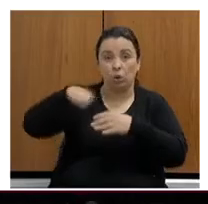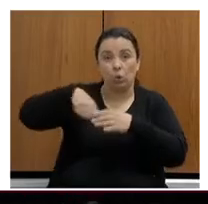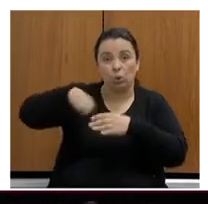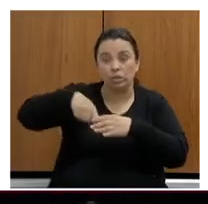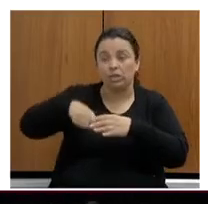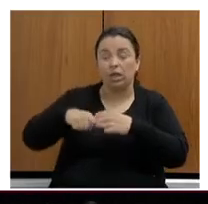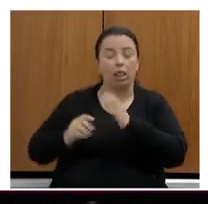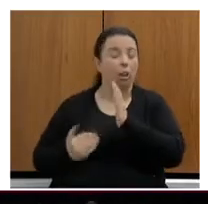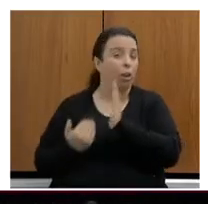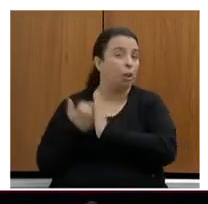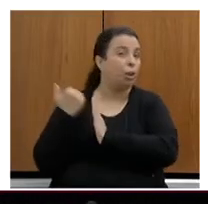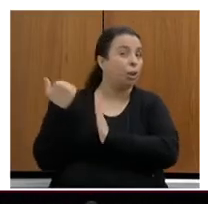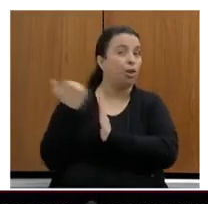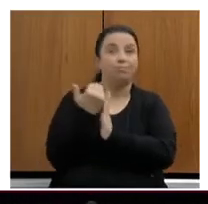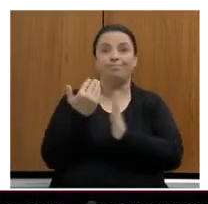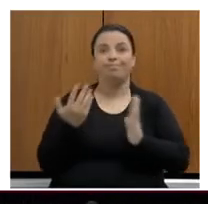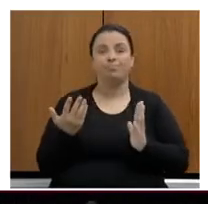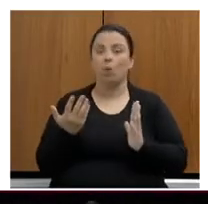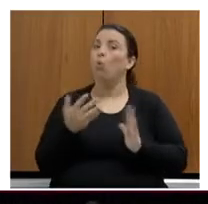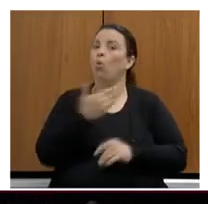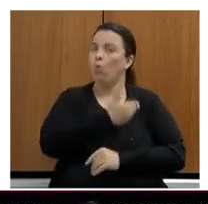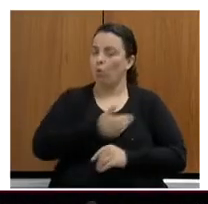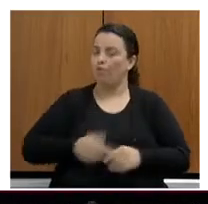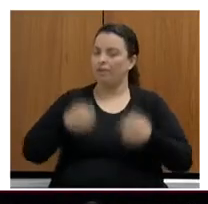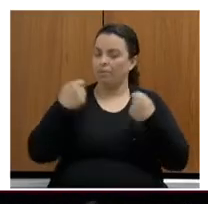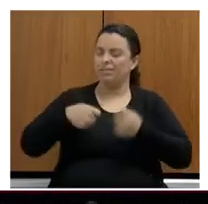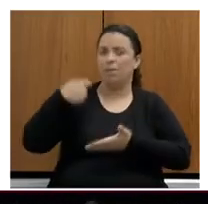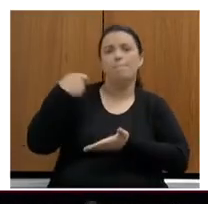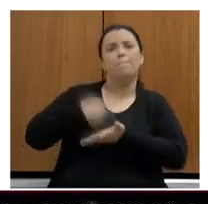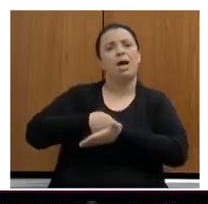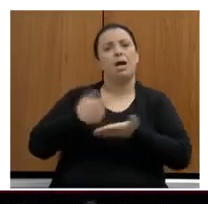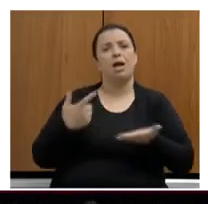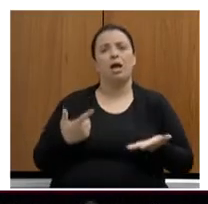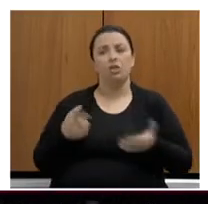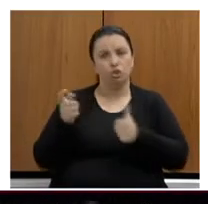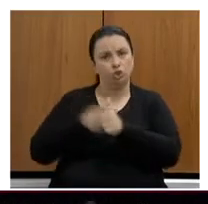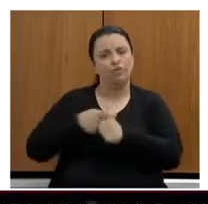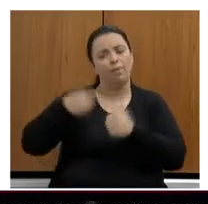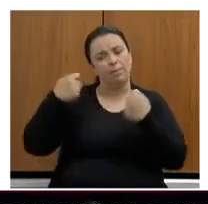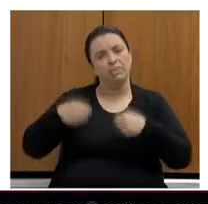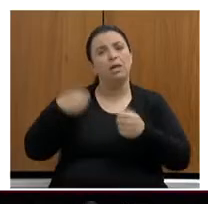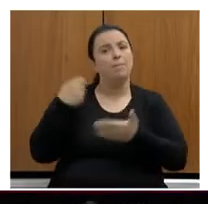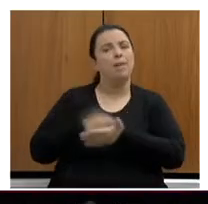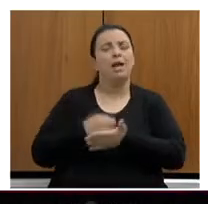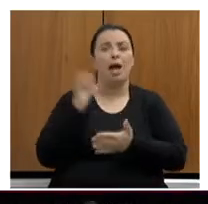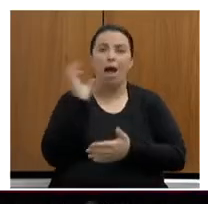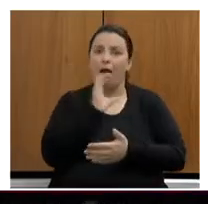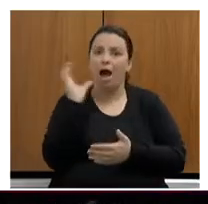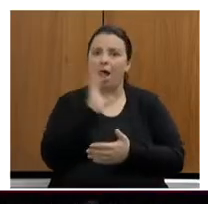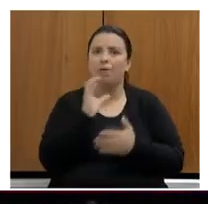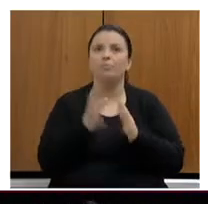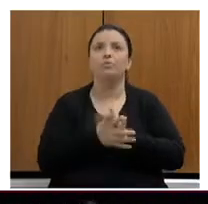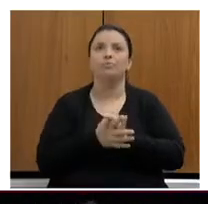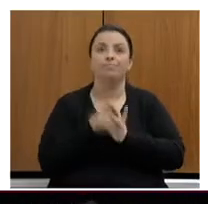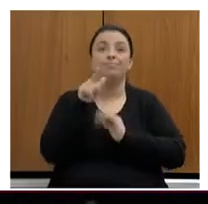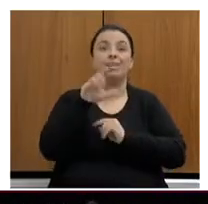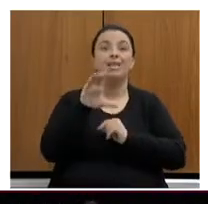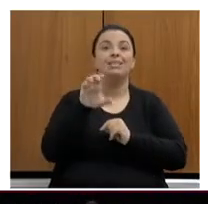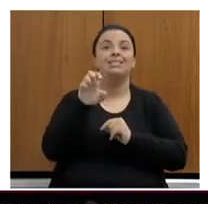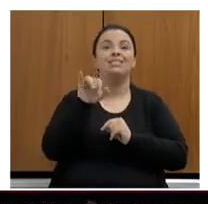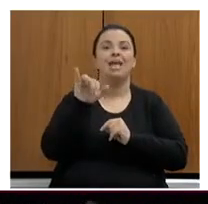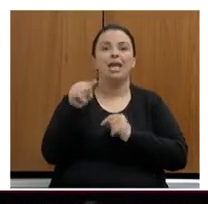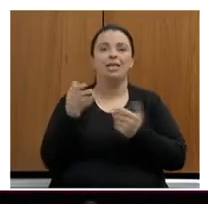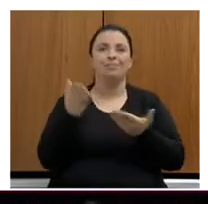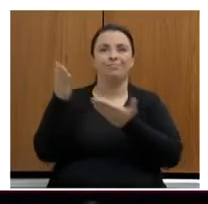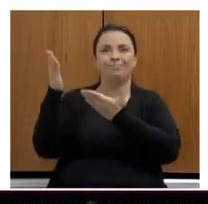governo precisa pagar o que nos deve com urgência da senhora Célia Egídio que é uma